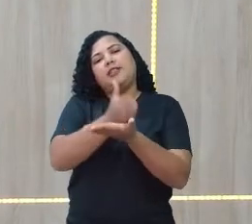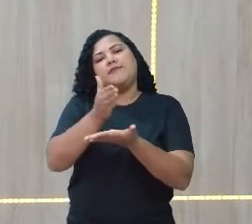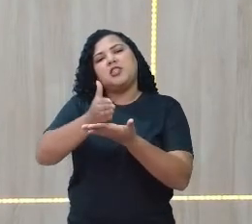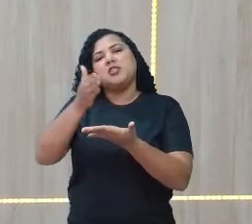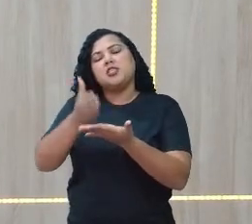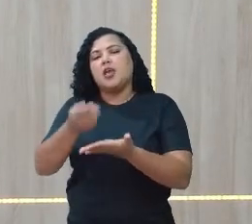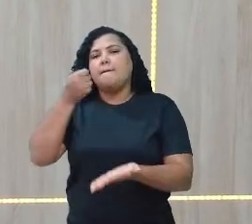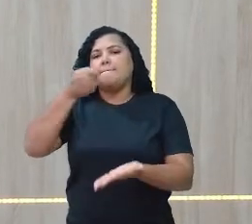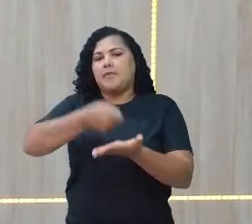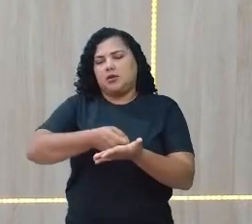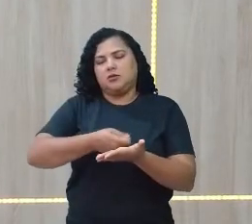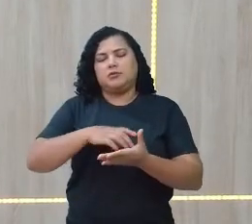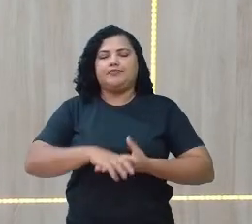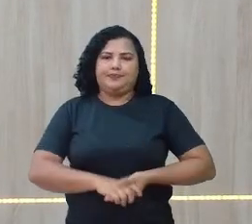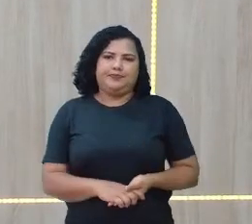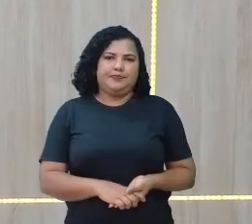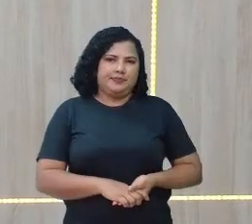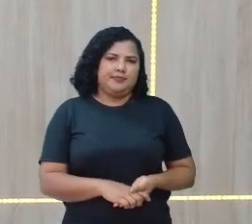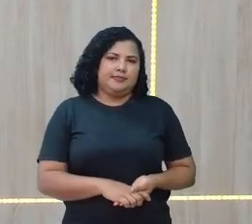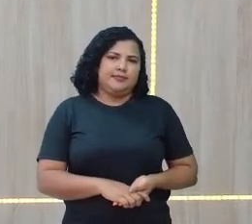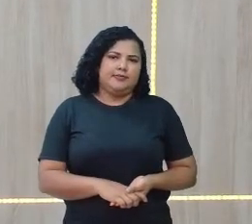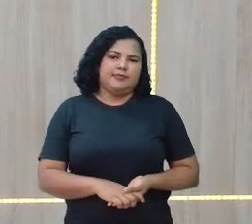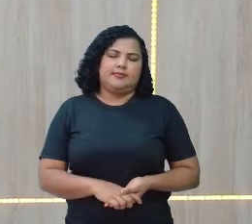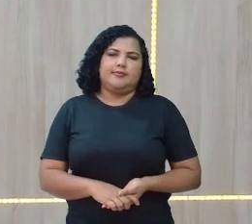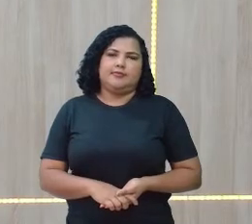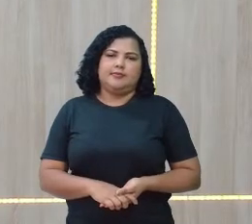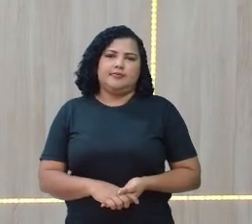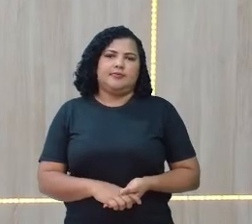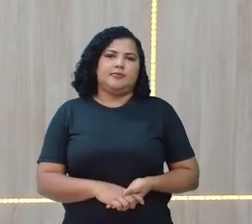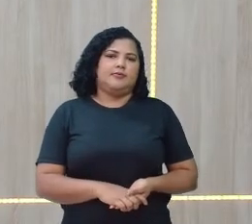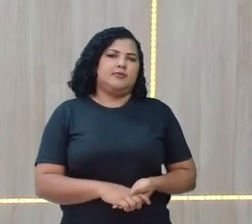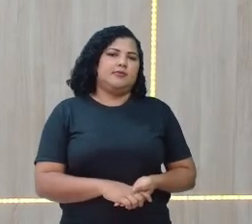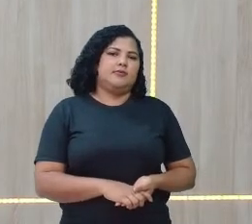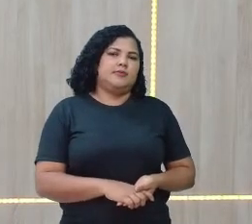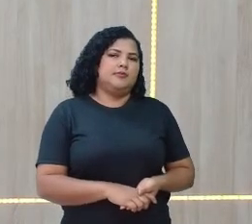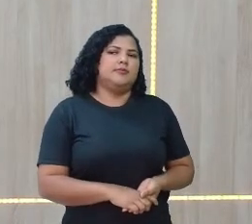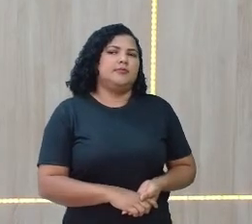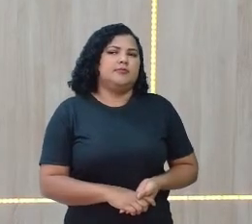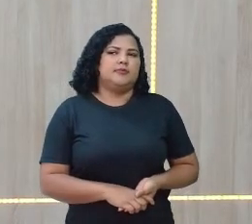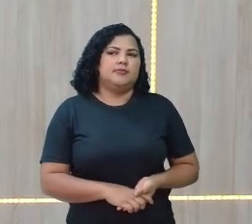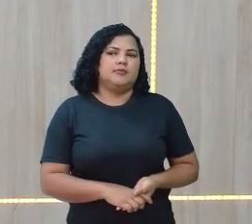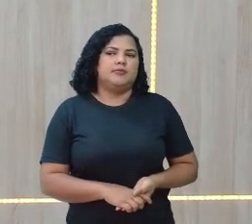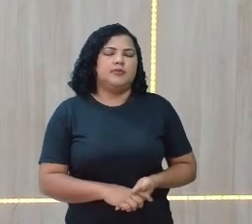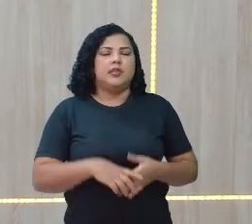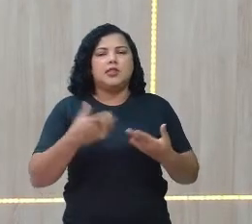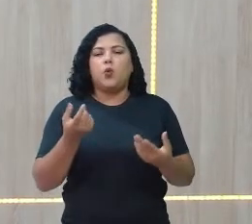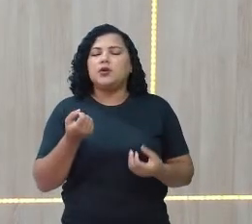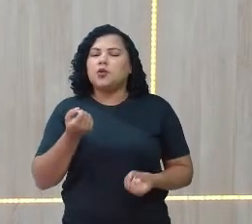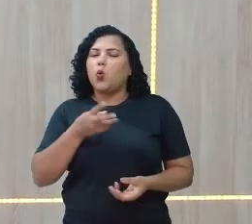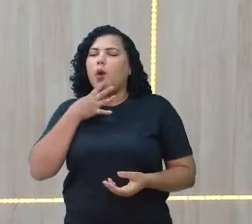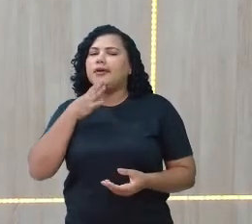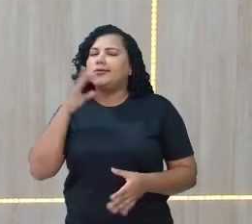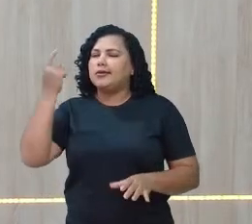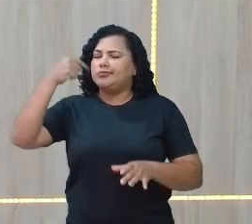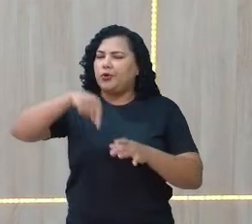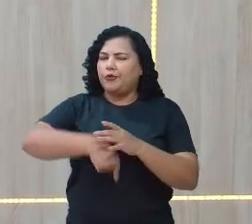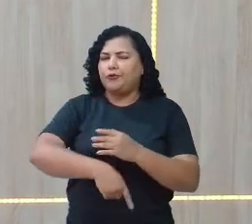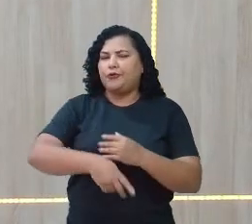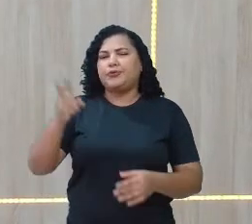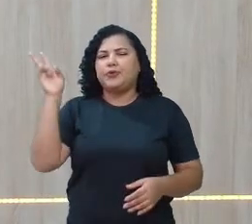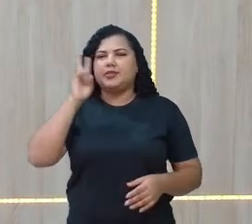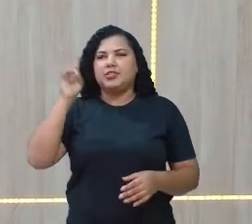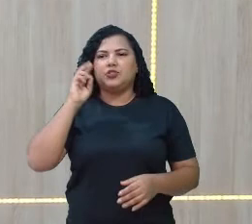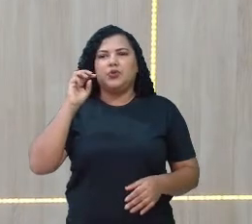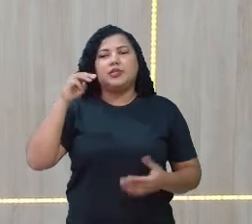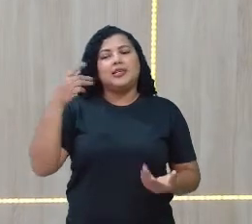pagava um valor específico, né? Então a gente mergulhando um pouco nessa história aí da Machambomba. Bom, até onde que